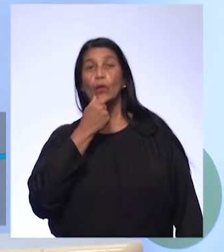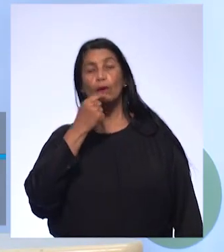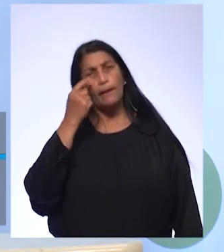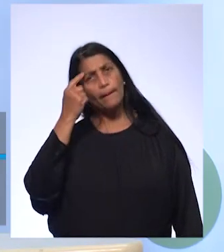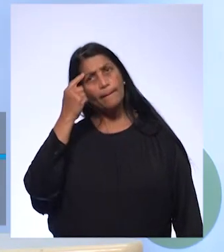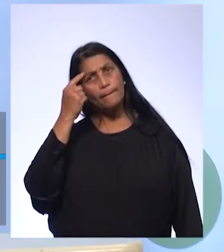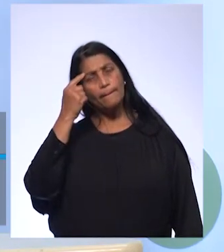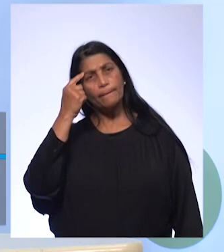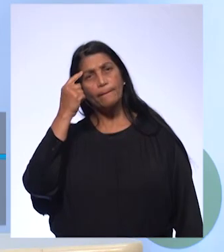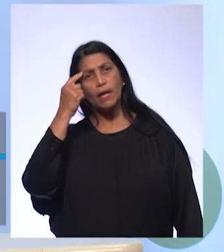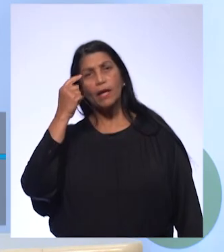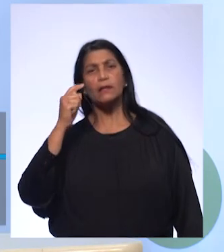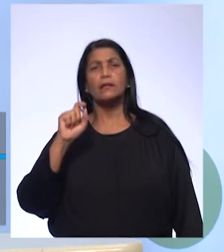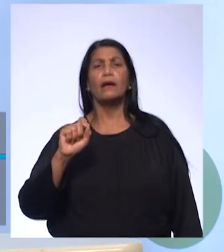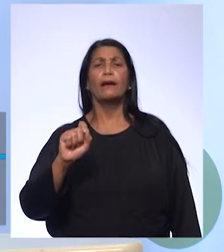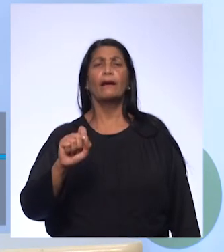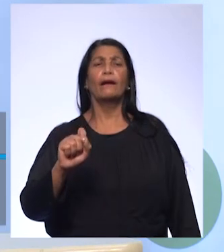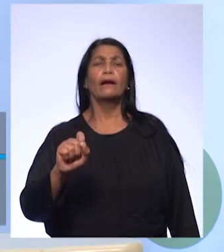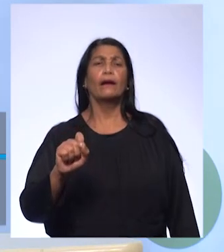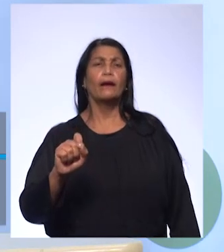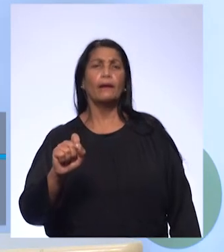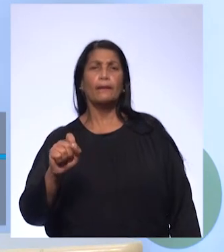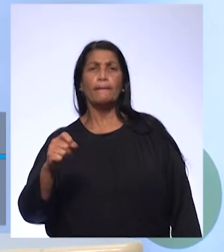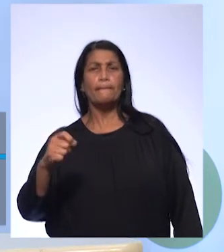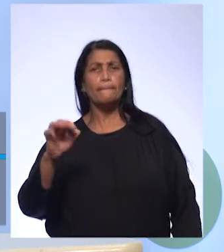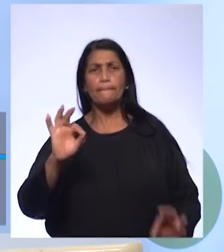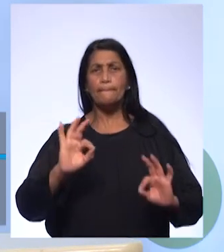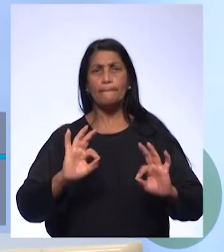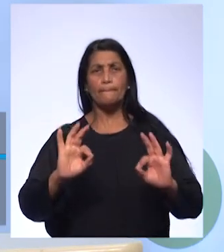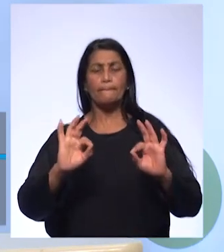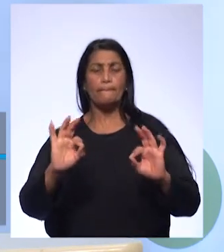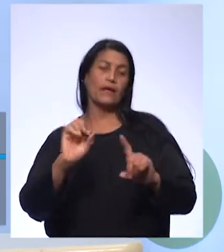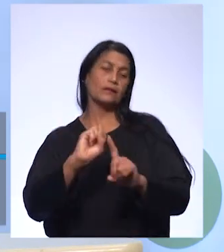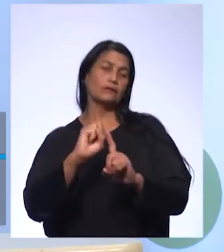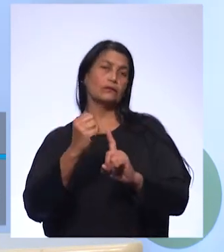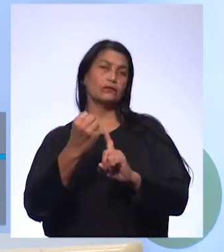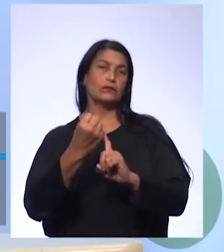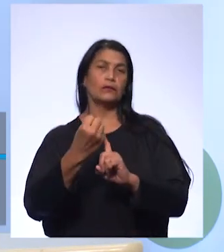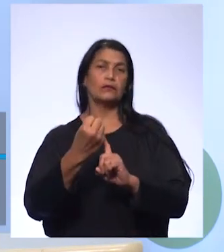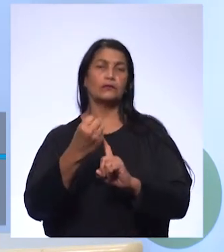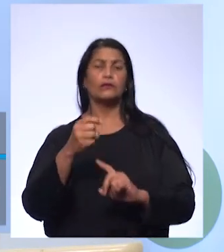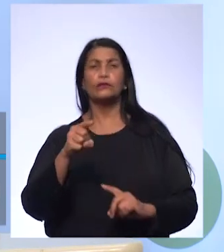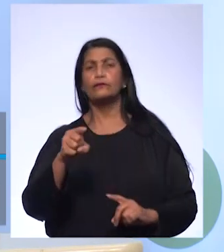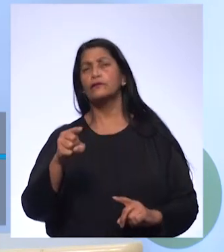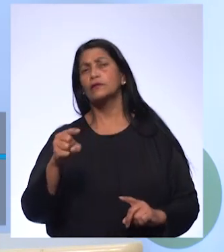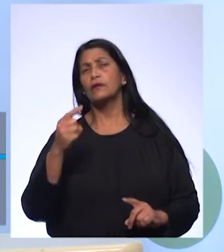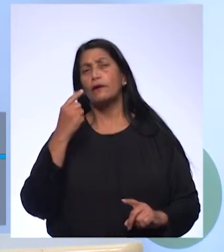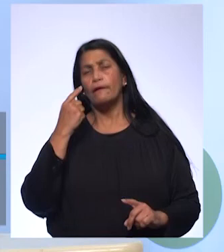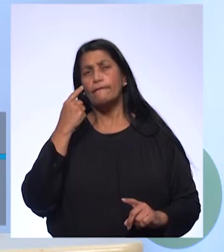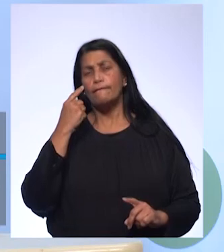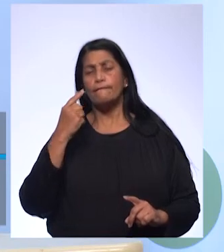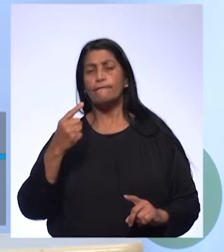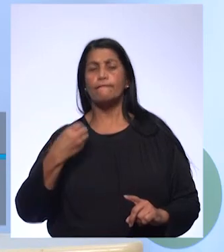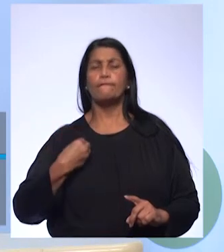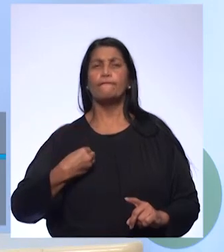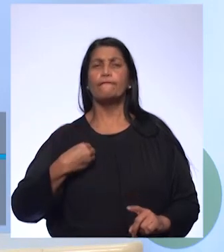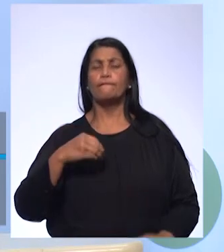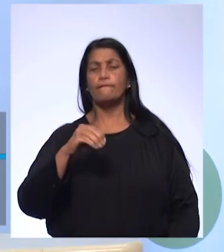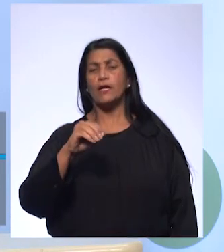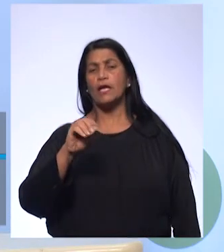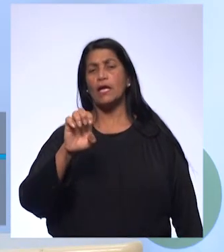princípio absoluto e perfeito de sociedade, onde você viva uma